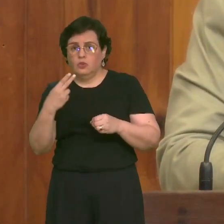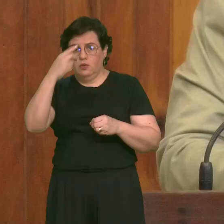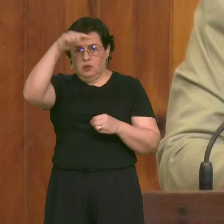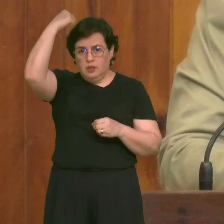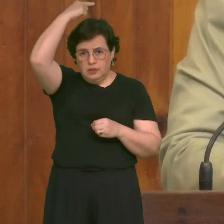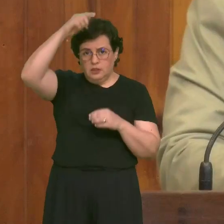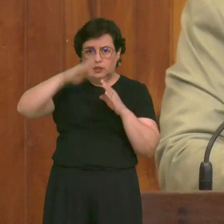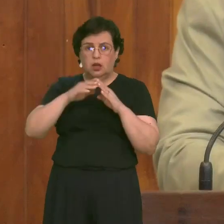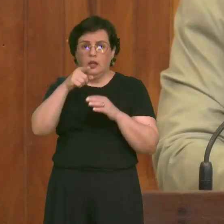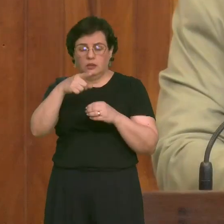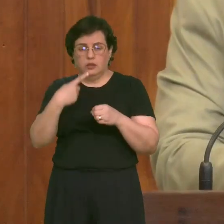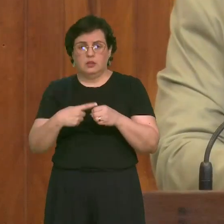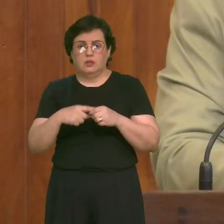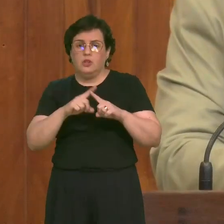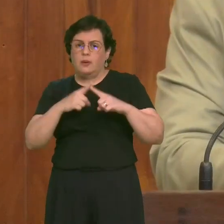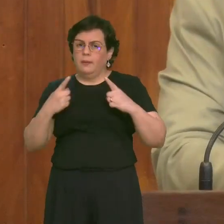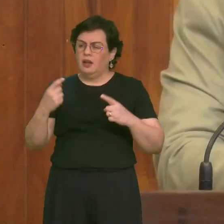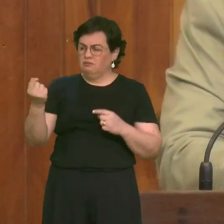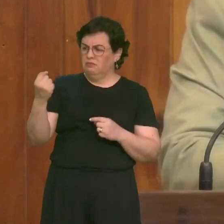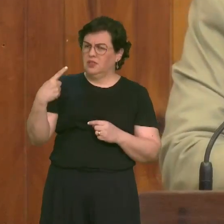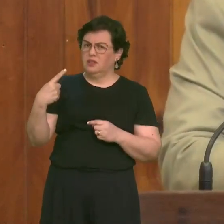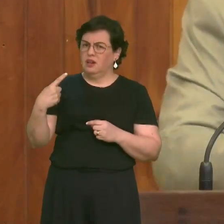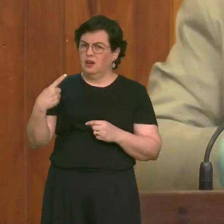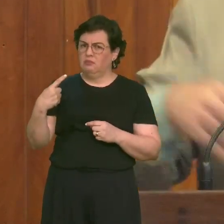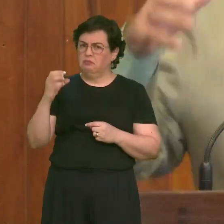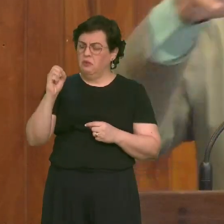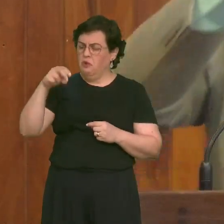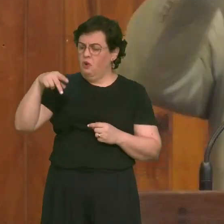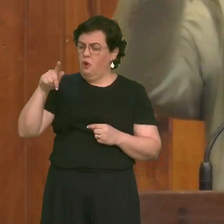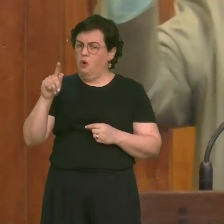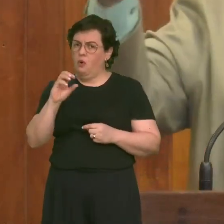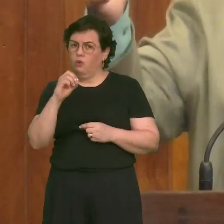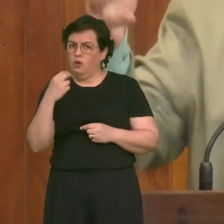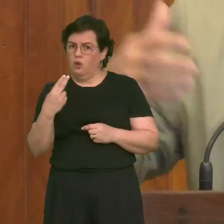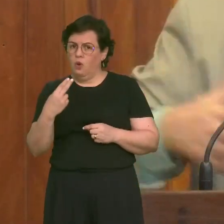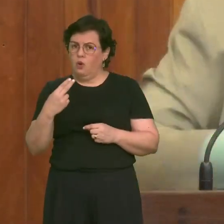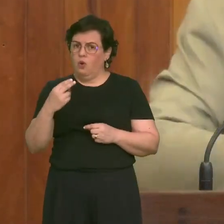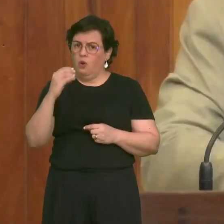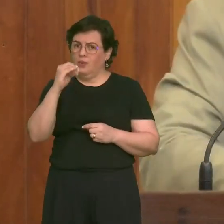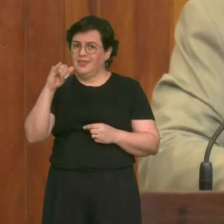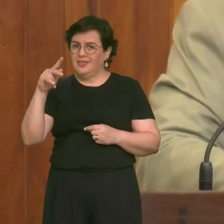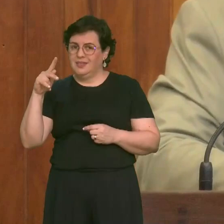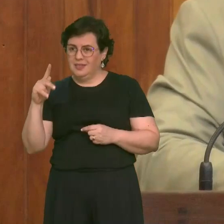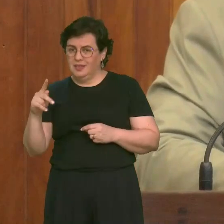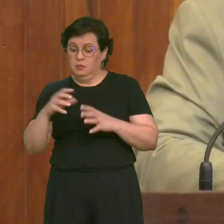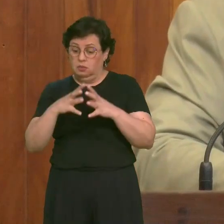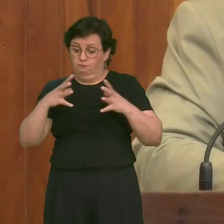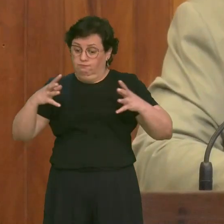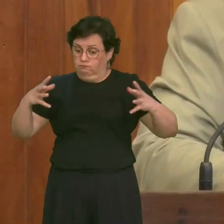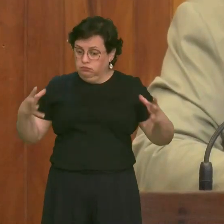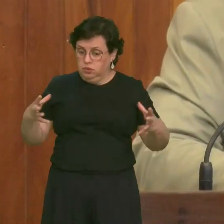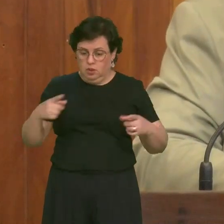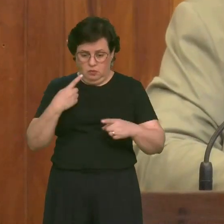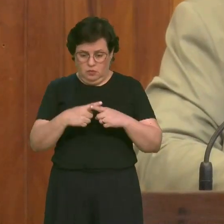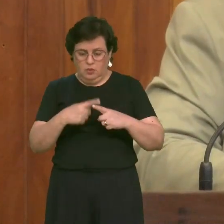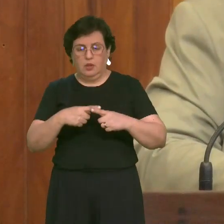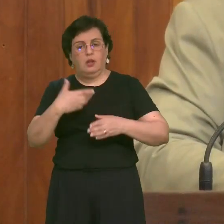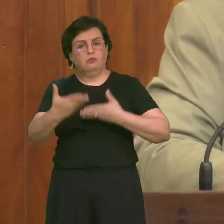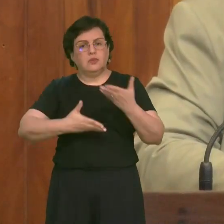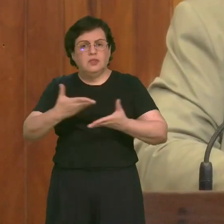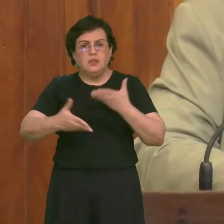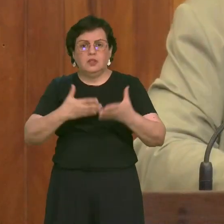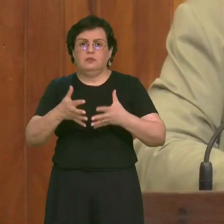geralmente são as ONG ou cip de grande envergadura que administra porque é um serviço muito complexo né